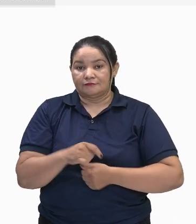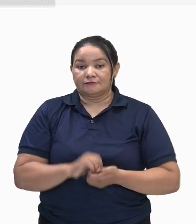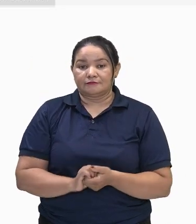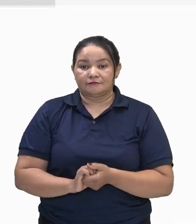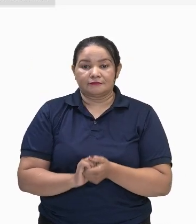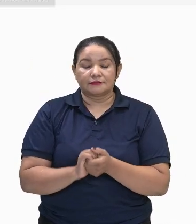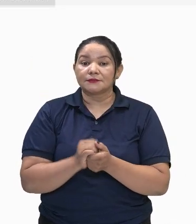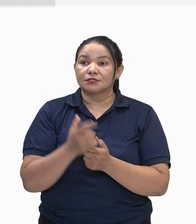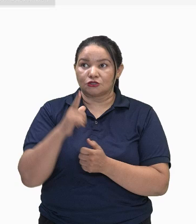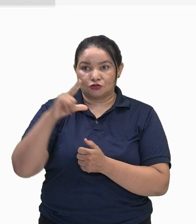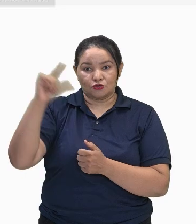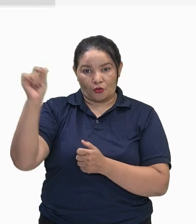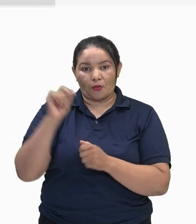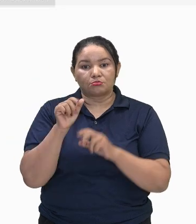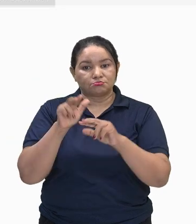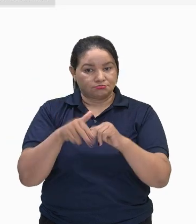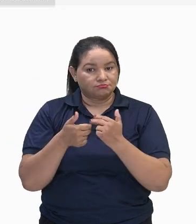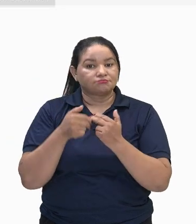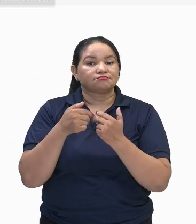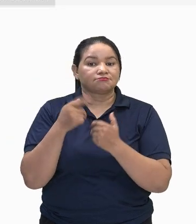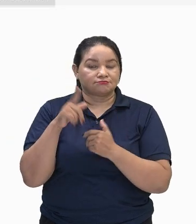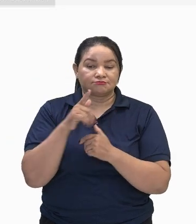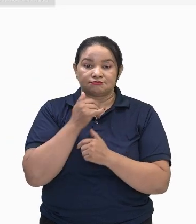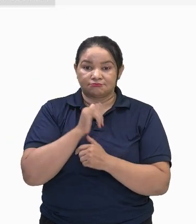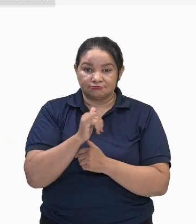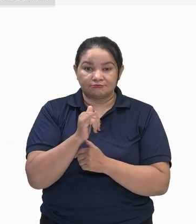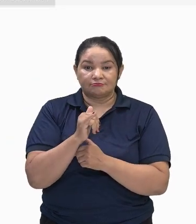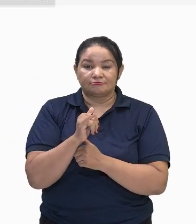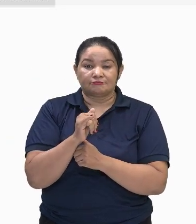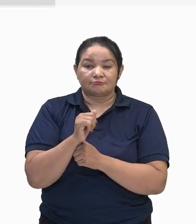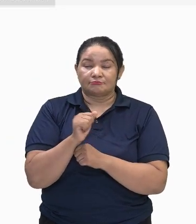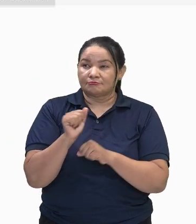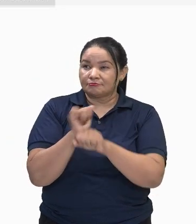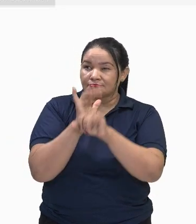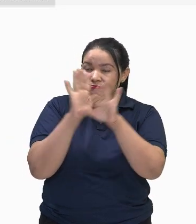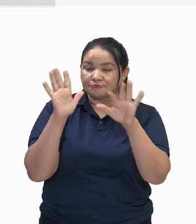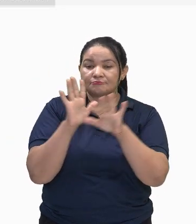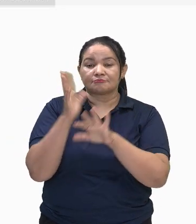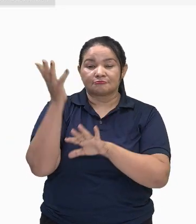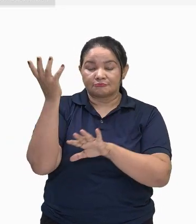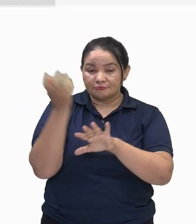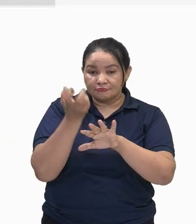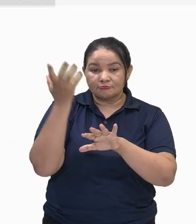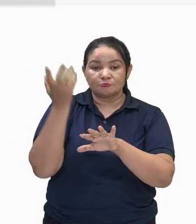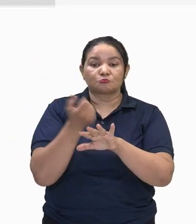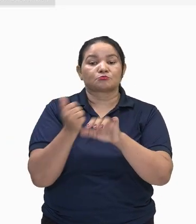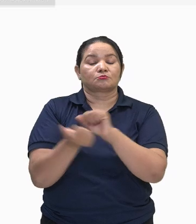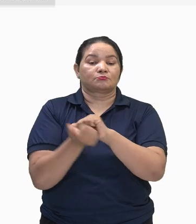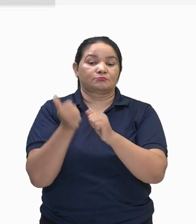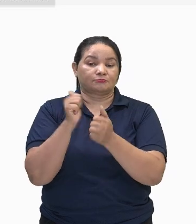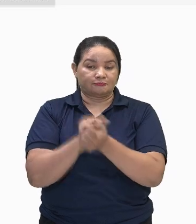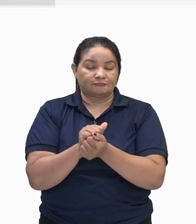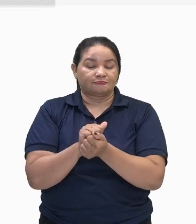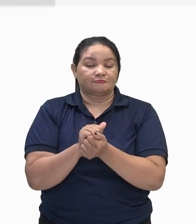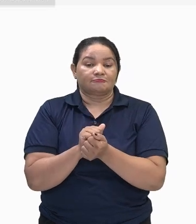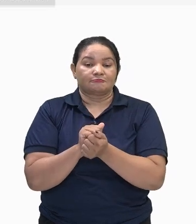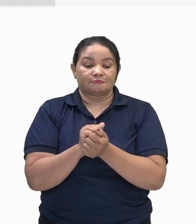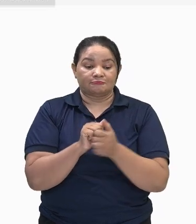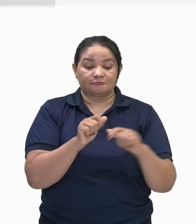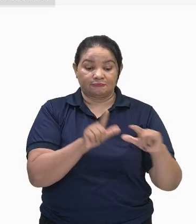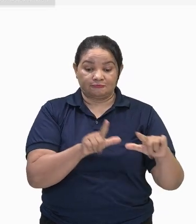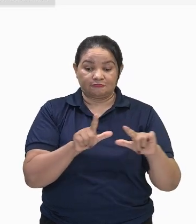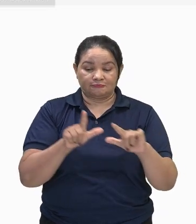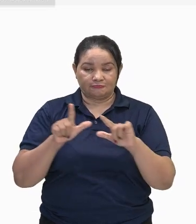que vai ser convertida, né? Essa energia luminosa vai ser transformada em energia elétrica a partir dessas placas,